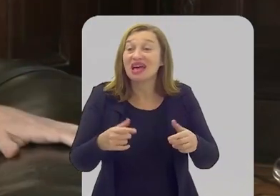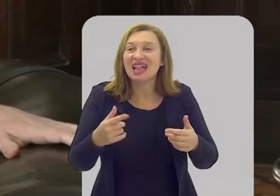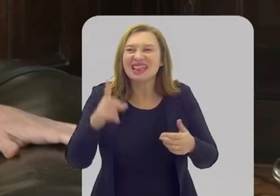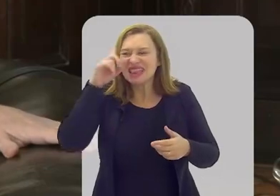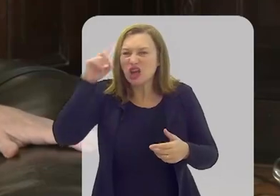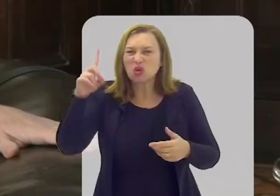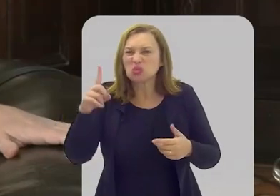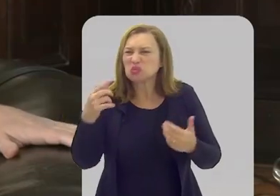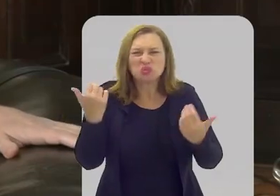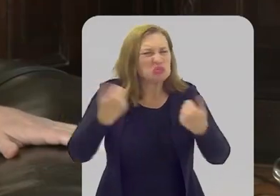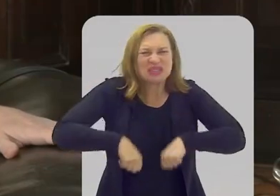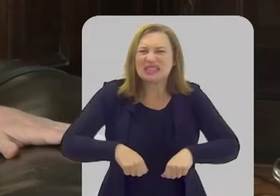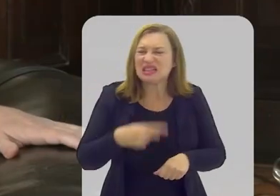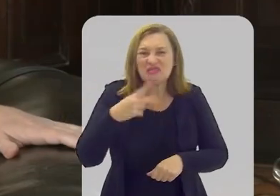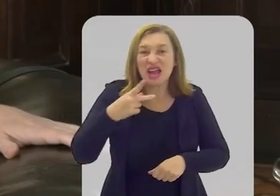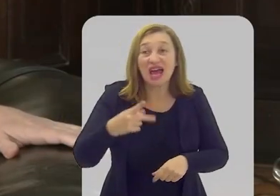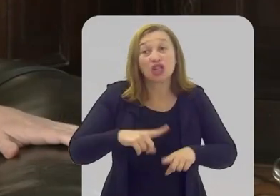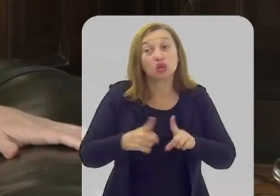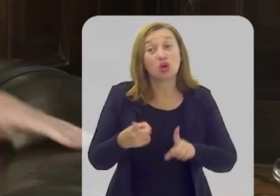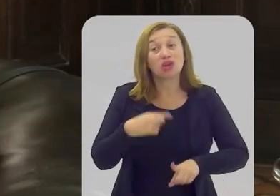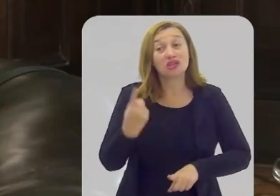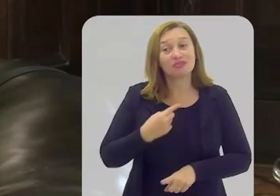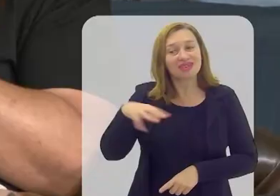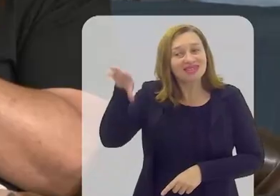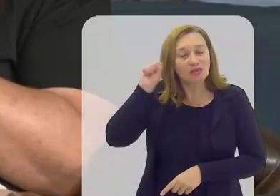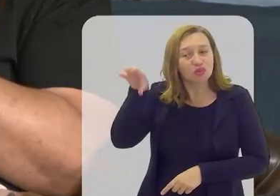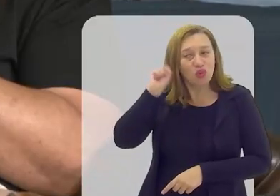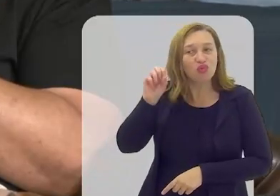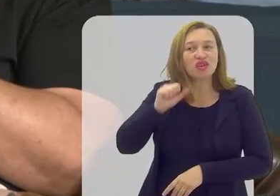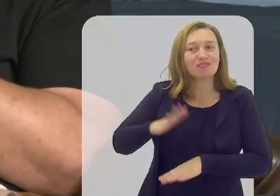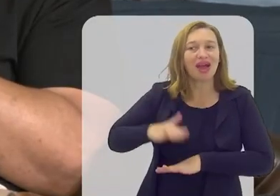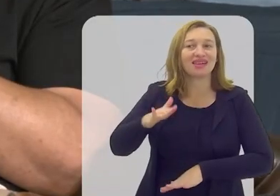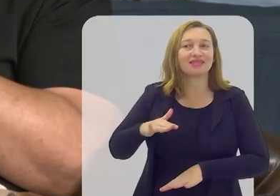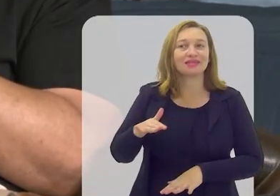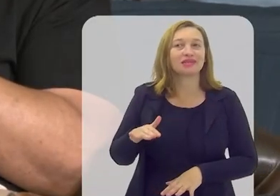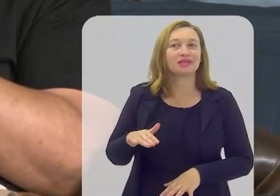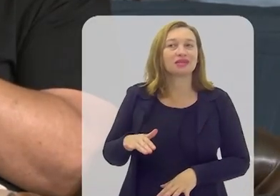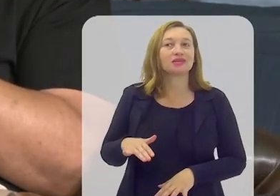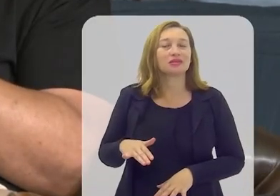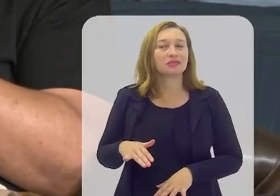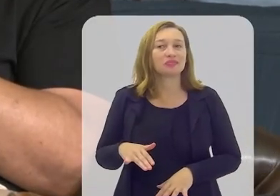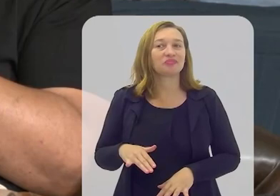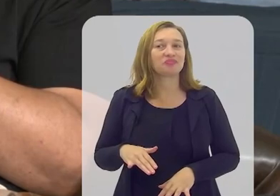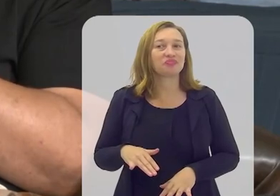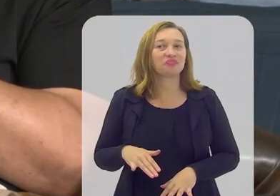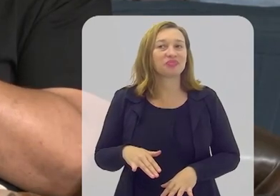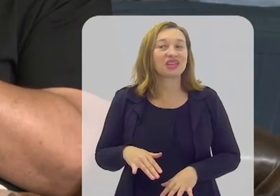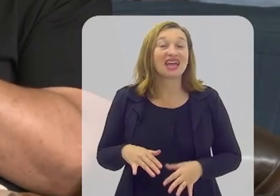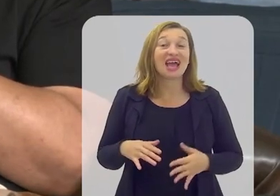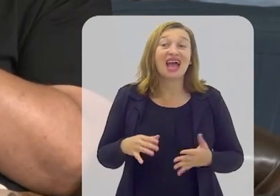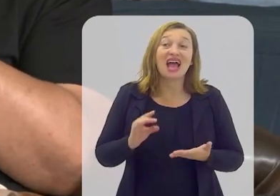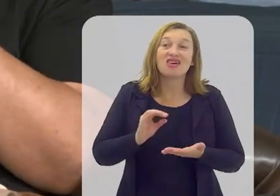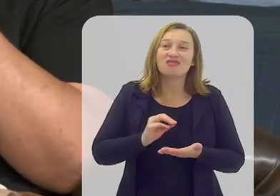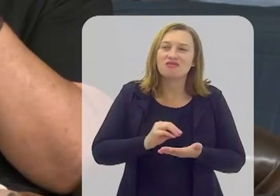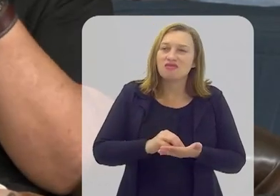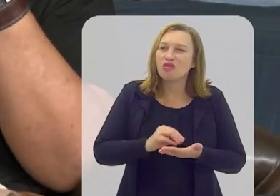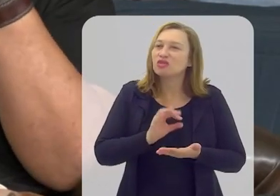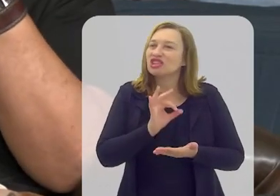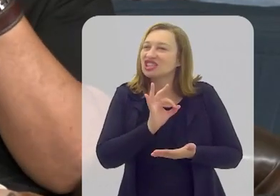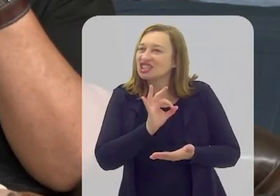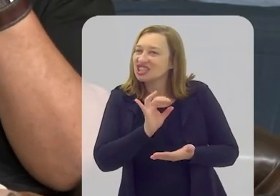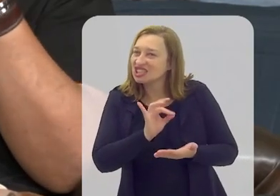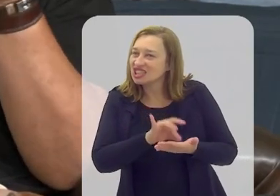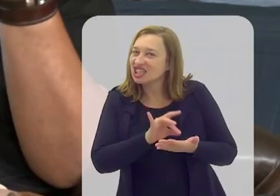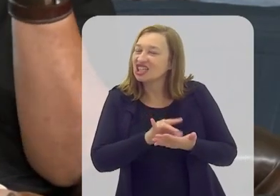falou. Porque Deus não precisa falar muitas vezes. A gente é que precisa ouvir. A gente precisa... A ausência